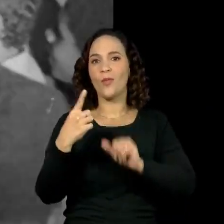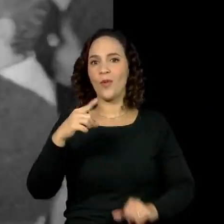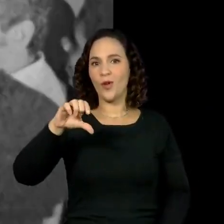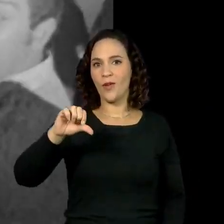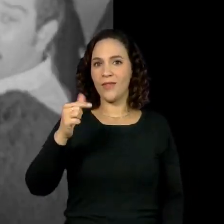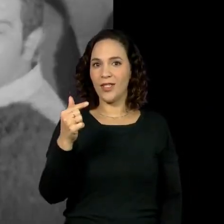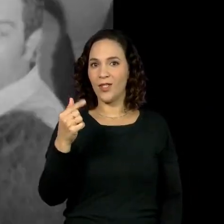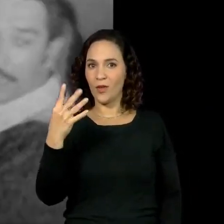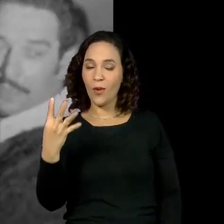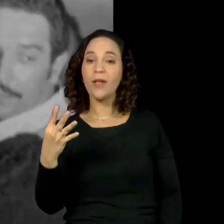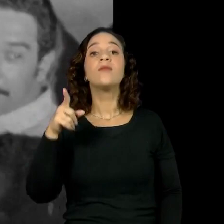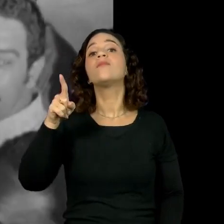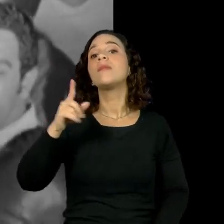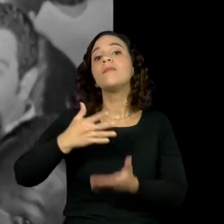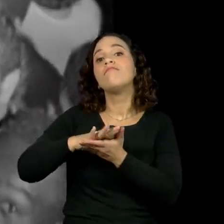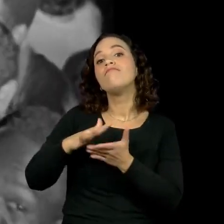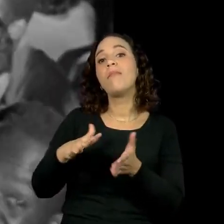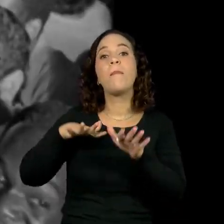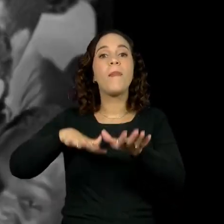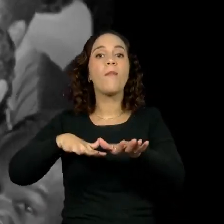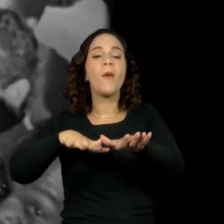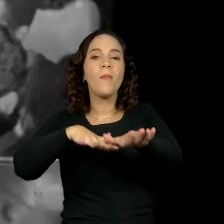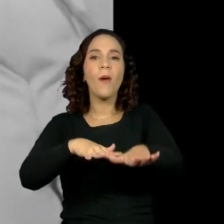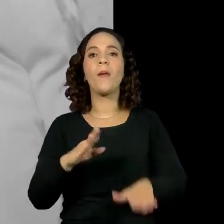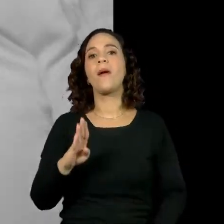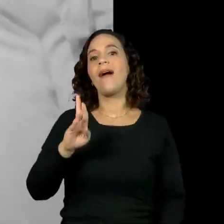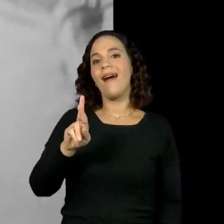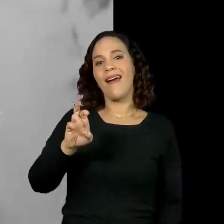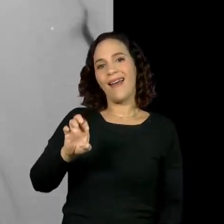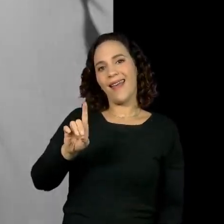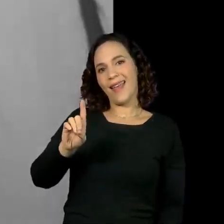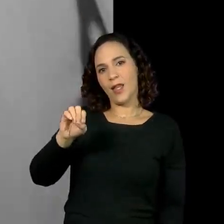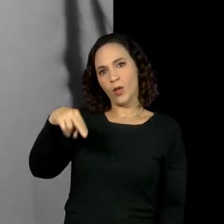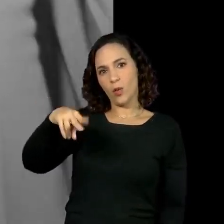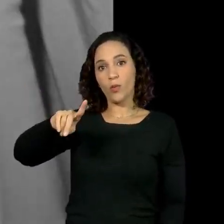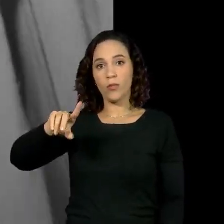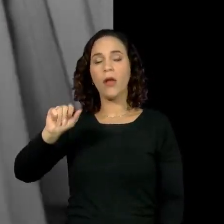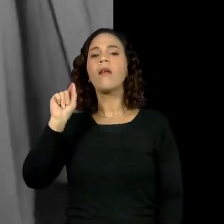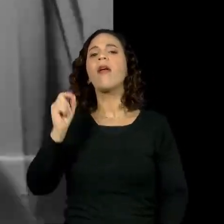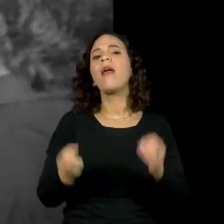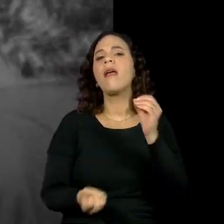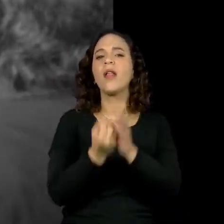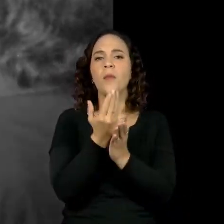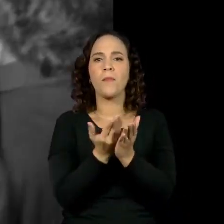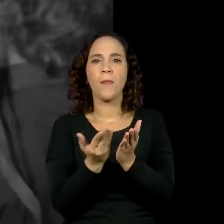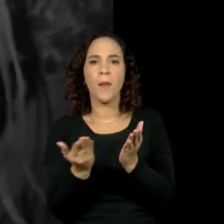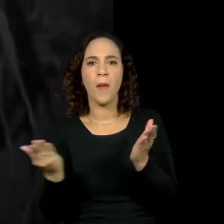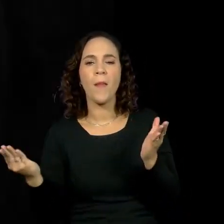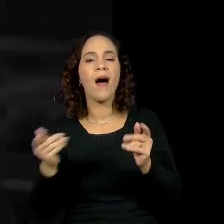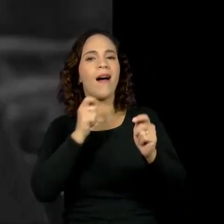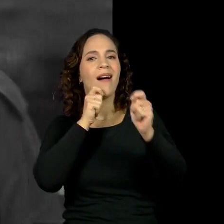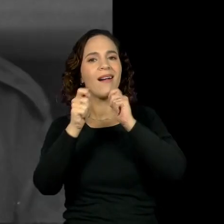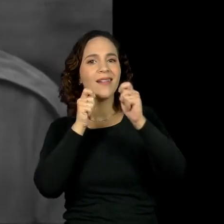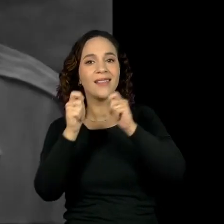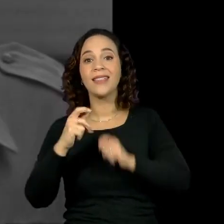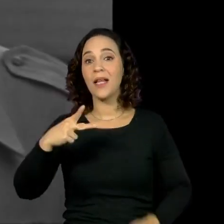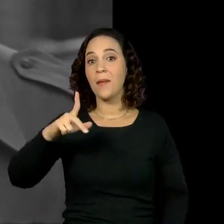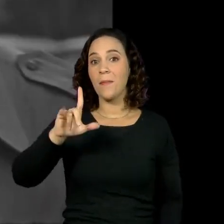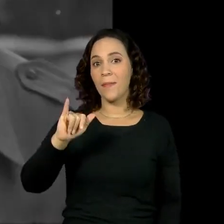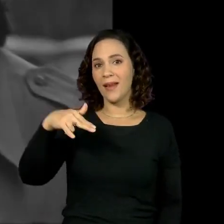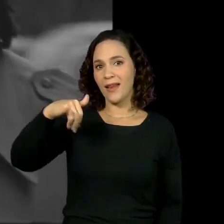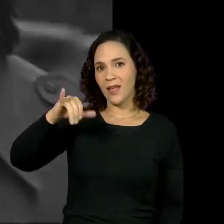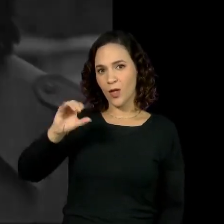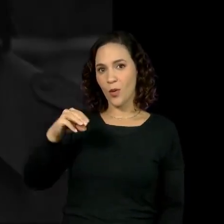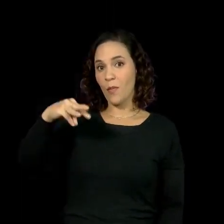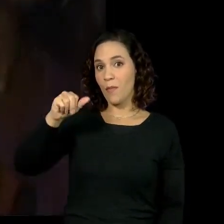mais antiga banda de rua do carnaval paulistano e foi fundada pelo dramaturgo, ator e jornalista Plínio Marcos e